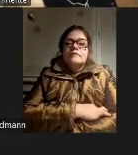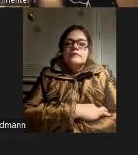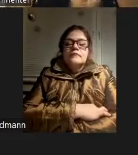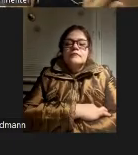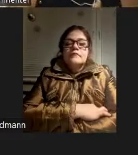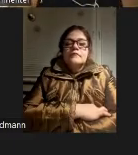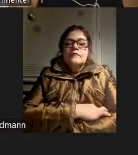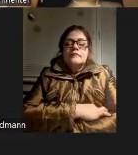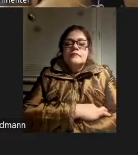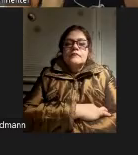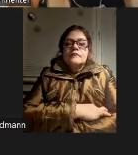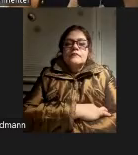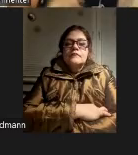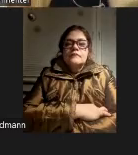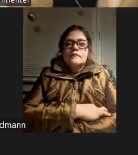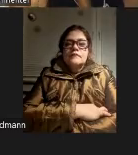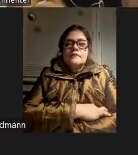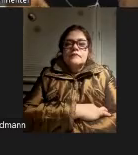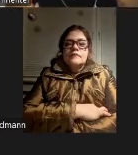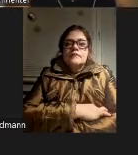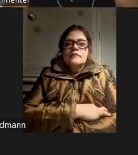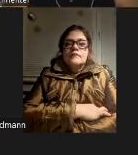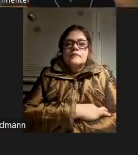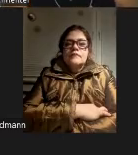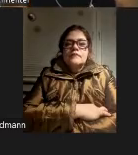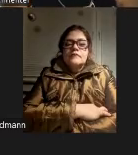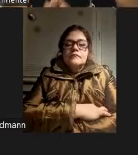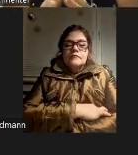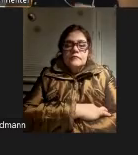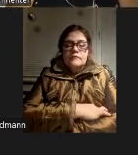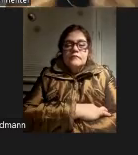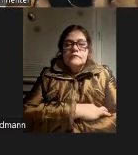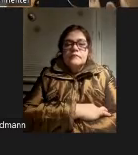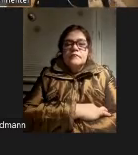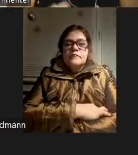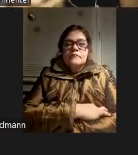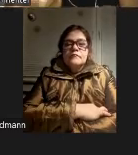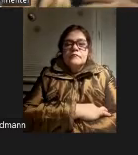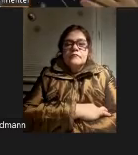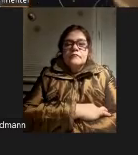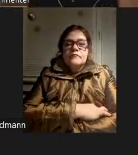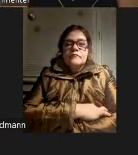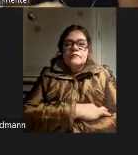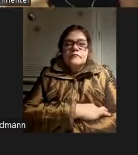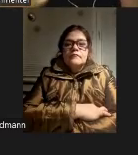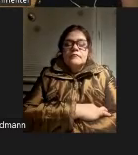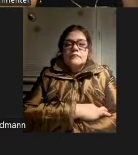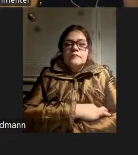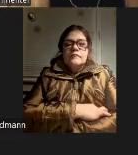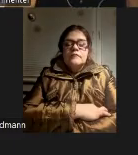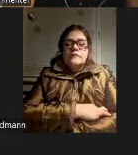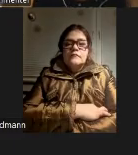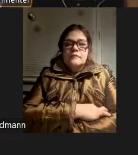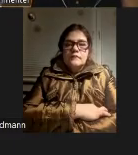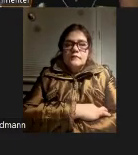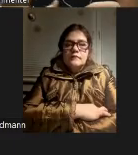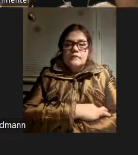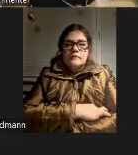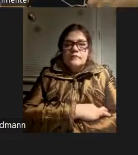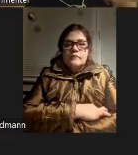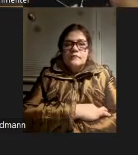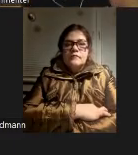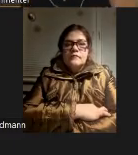espécie, ele tem 24 horas e ele é regido principalmente pela luz. Então, o nosso corpo ele é treinado por marcadores